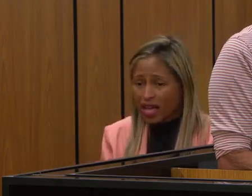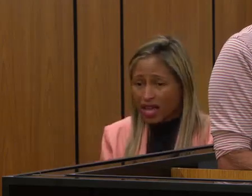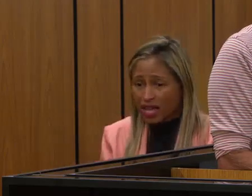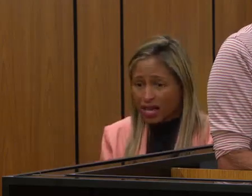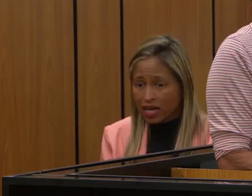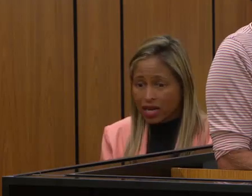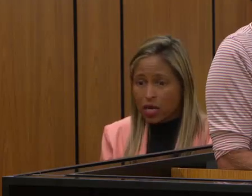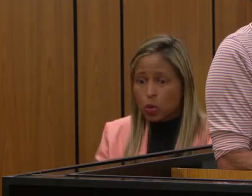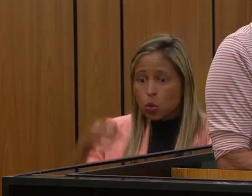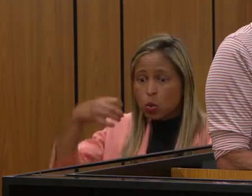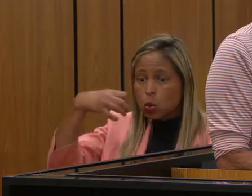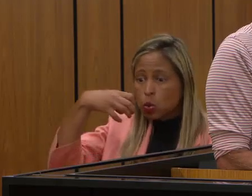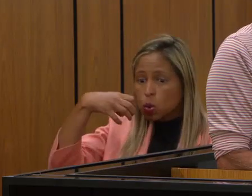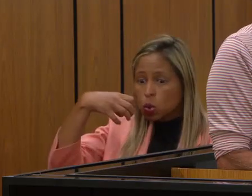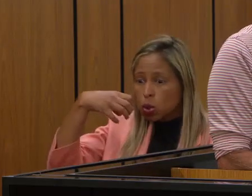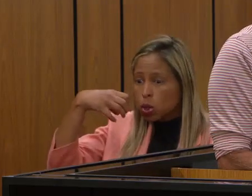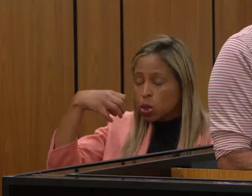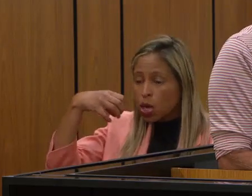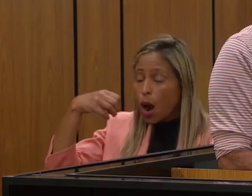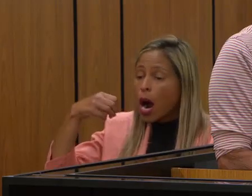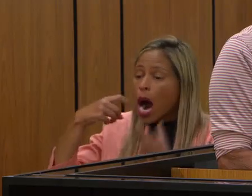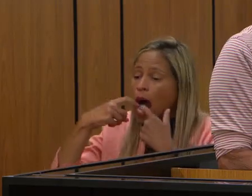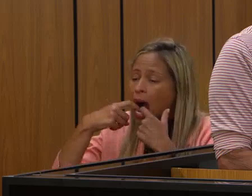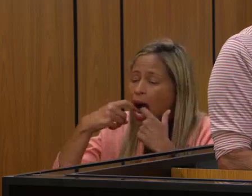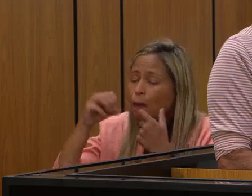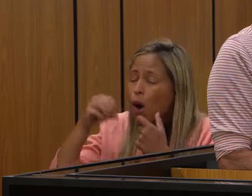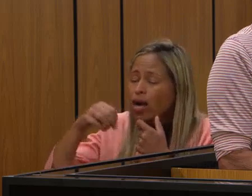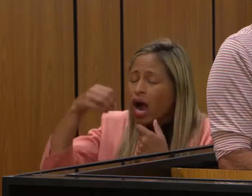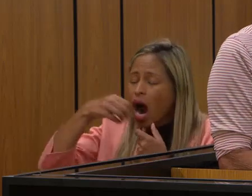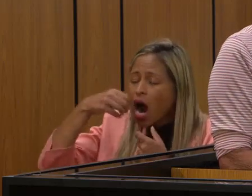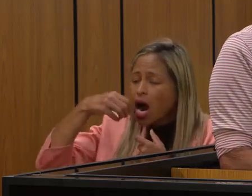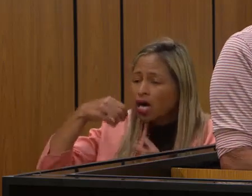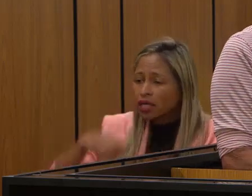tudo cheio de bolha diariamente